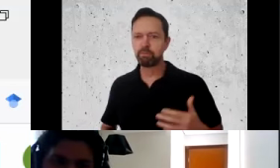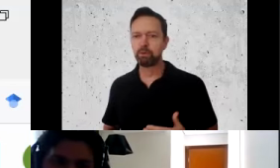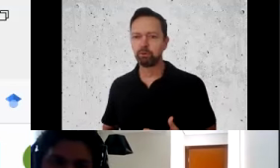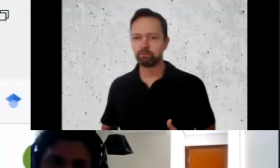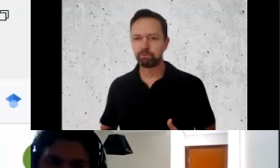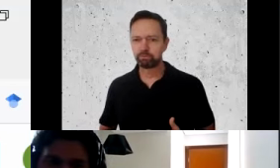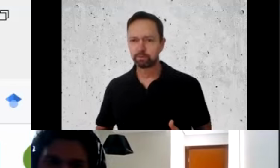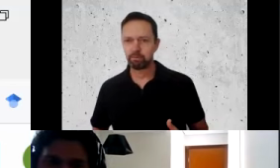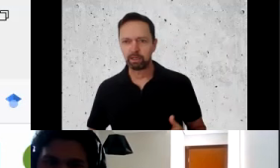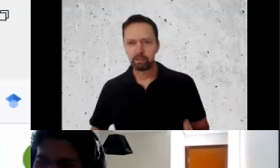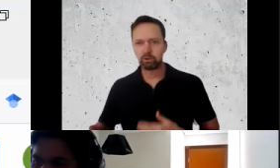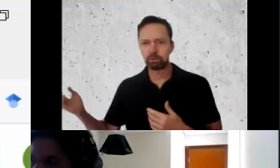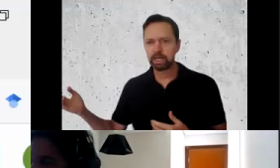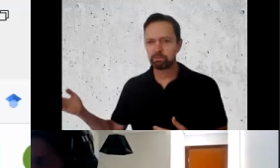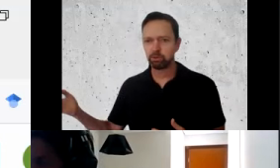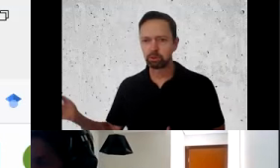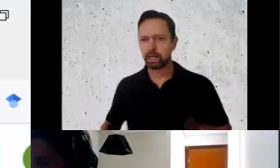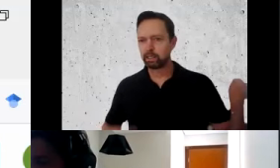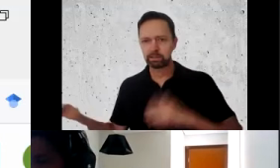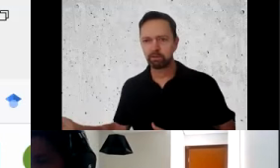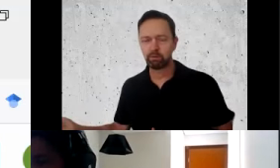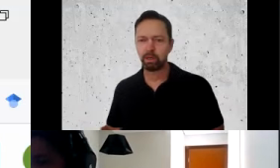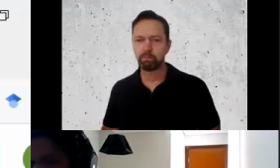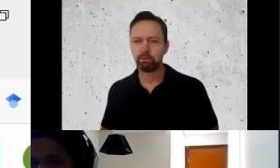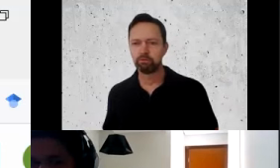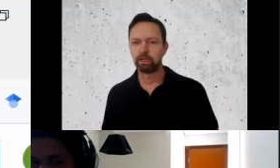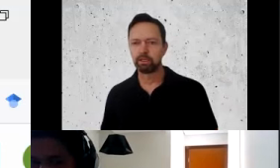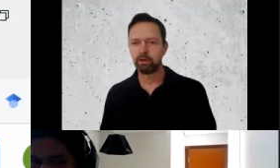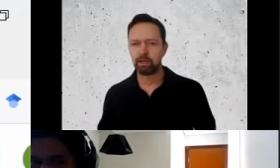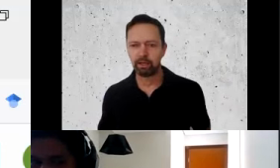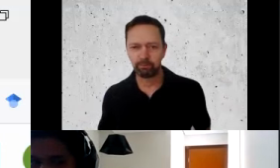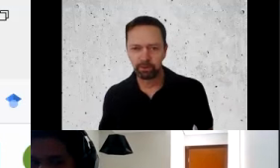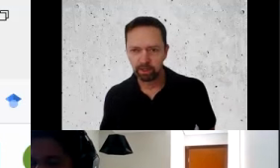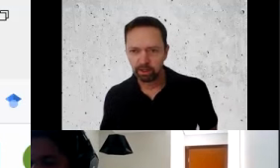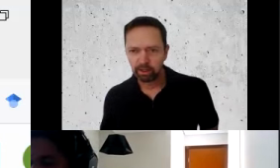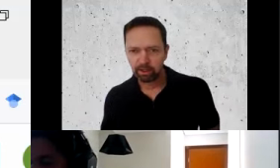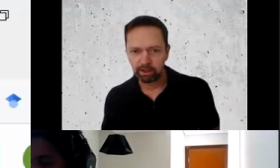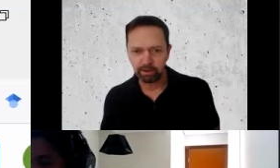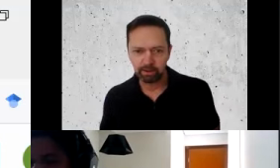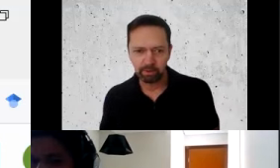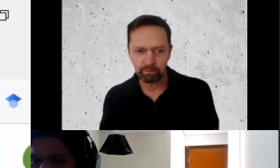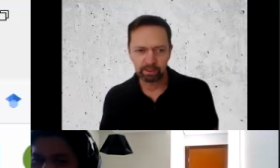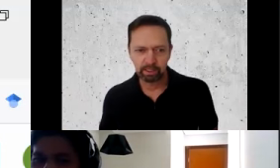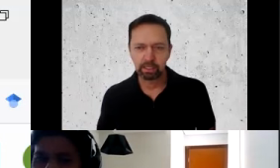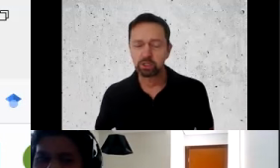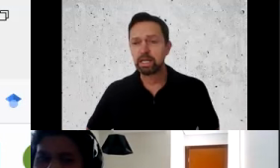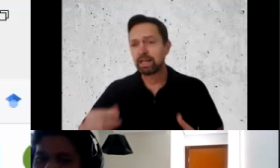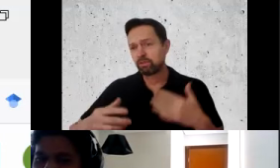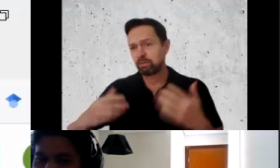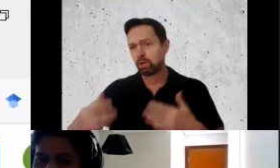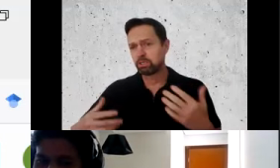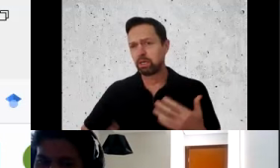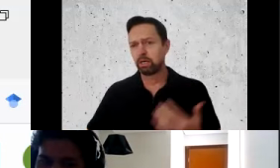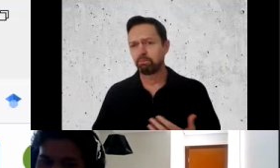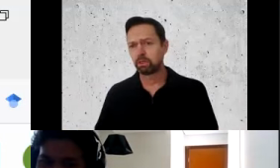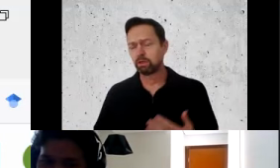outro já tem paper novo. Sabe? Sobrou 10 minutos para ele escrever um paper novo lá. Então é bem interessante. E lá